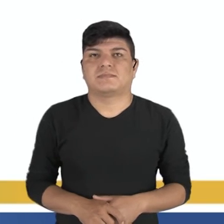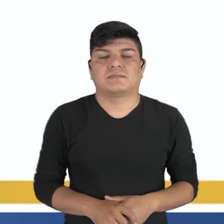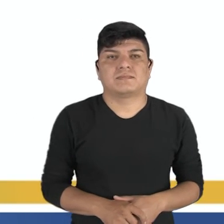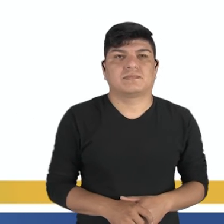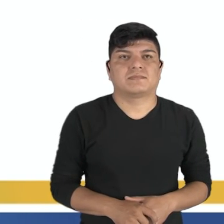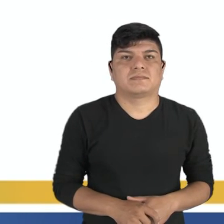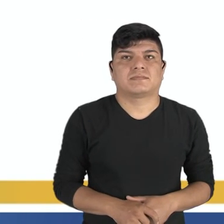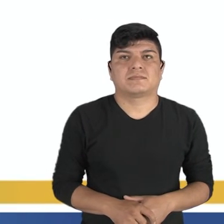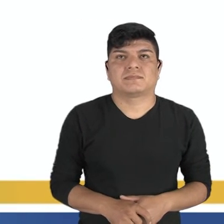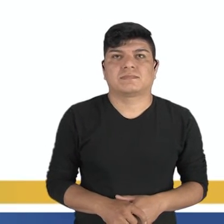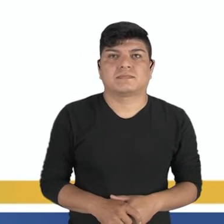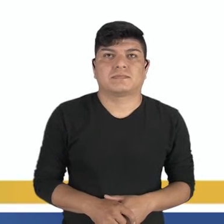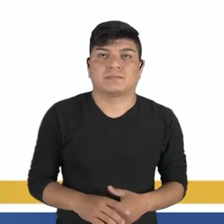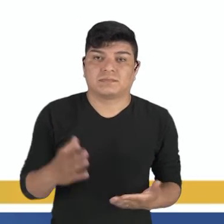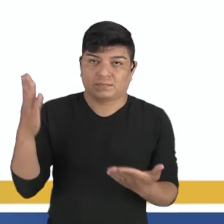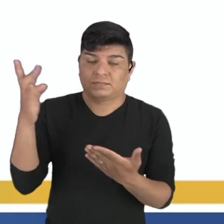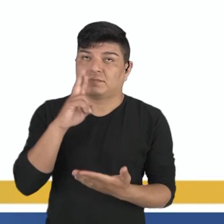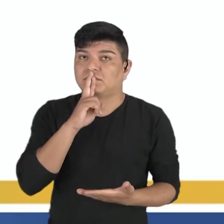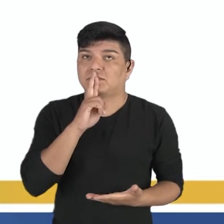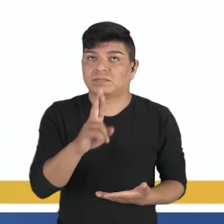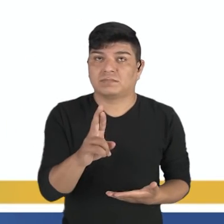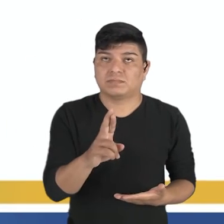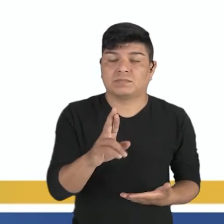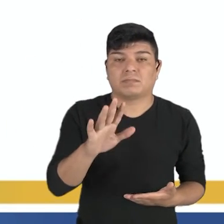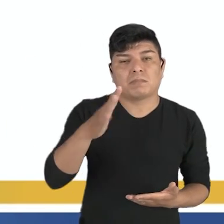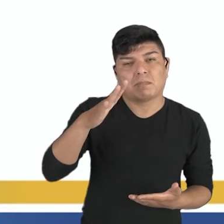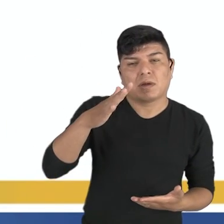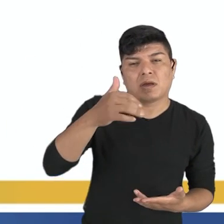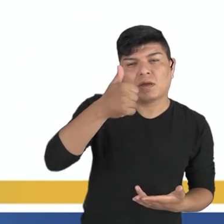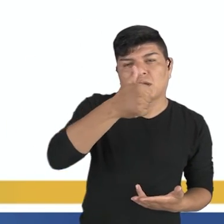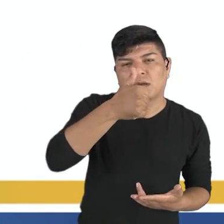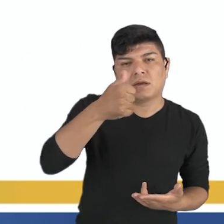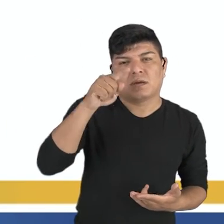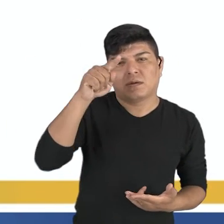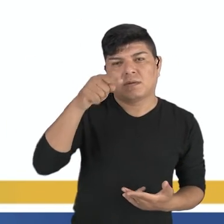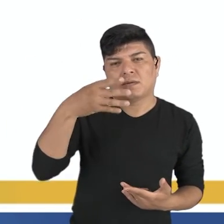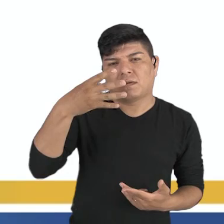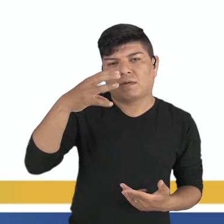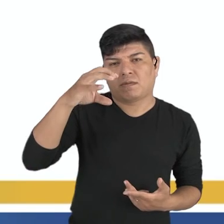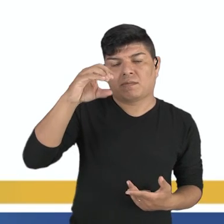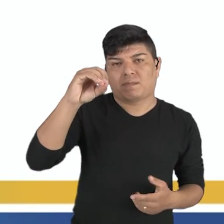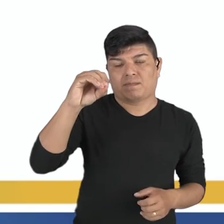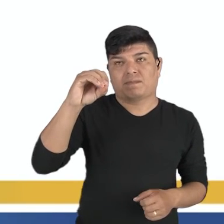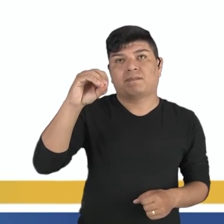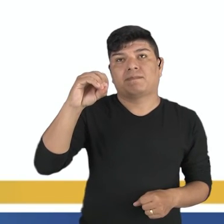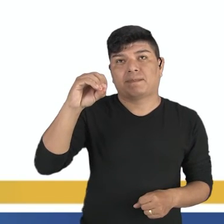an iceberg. Às 11h40, tá?